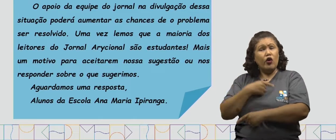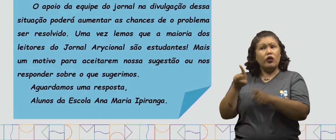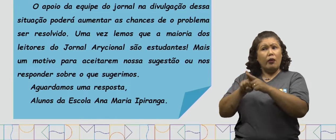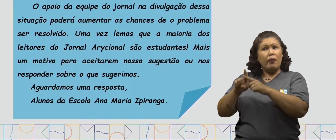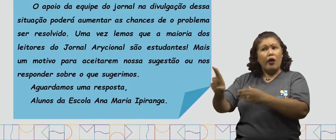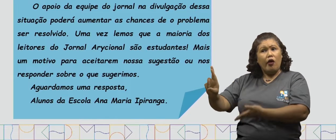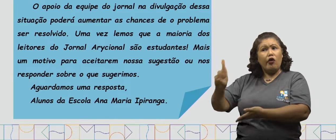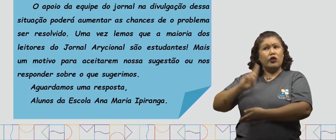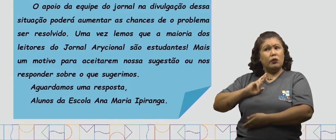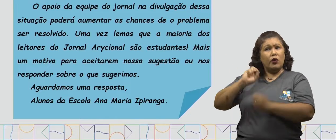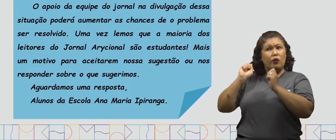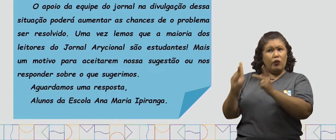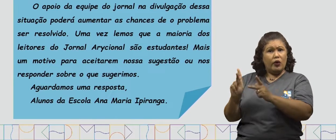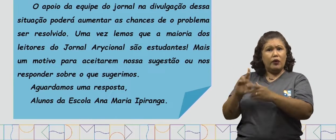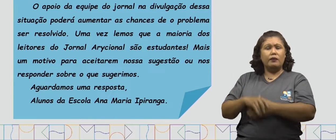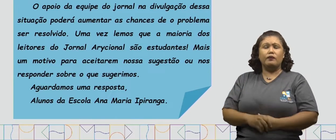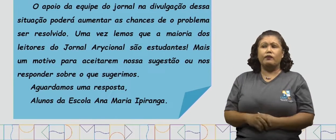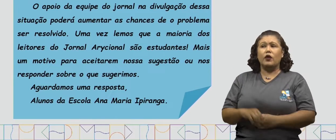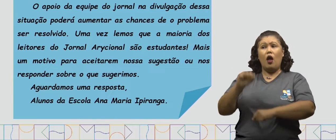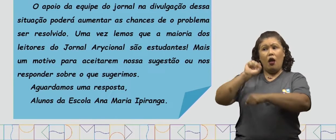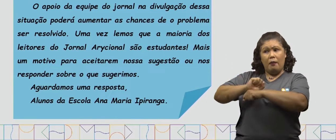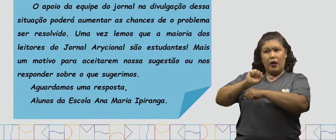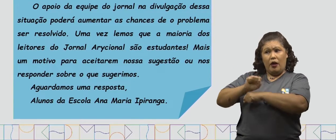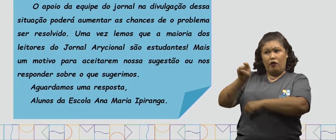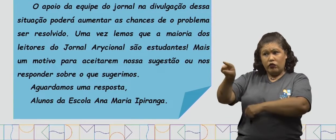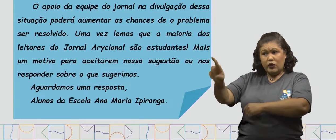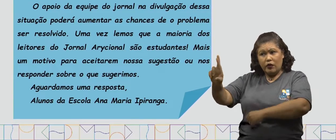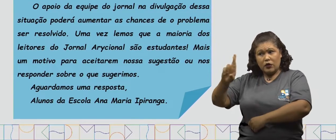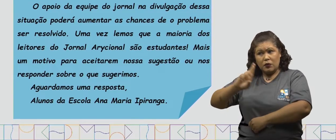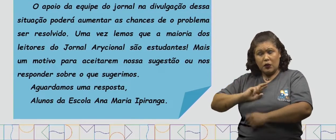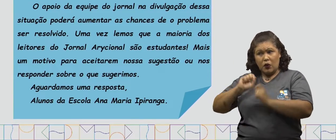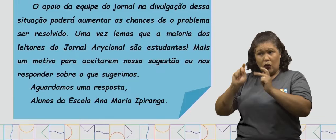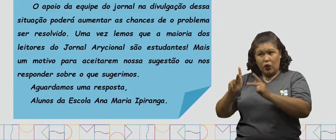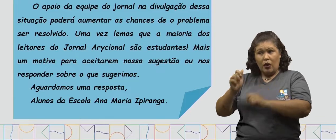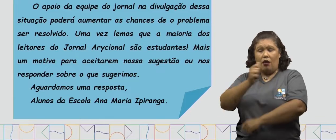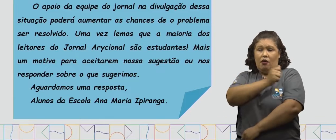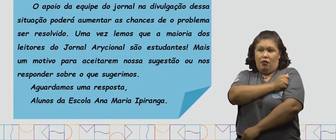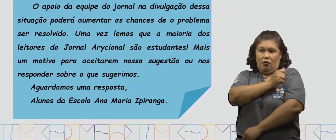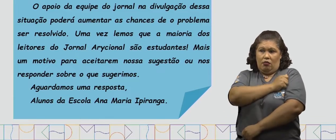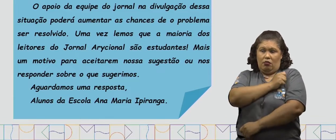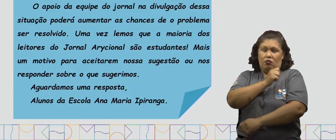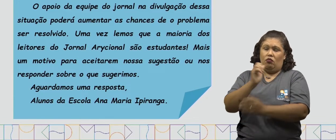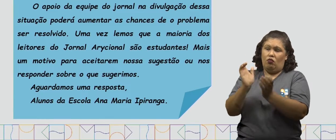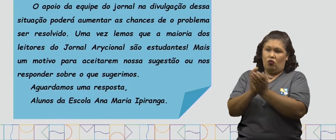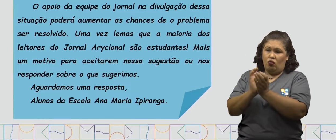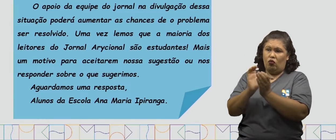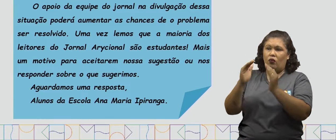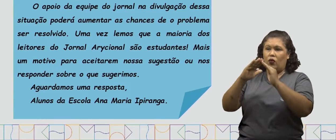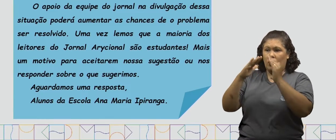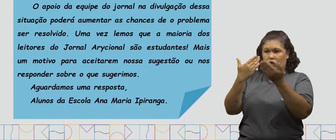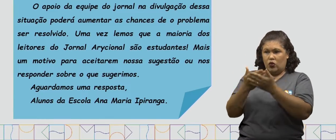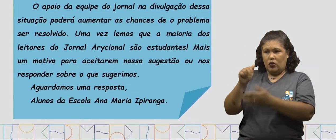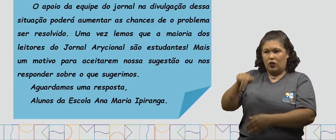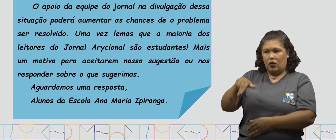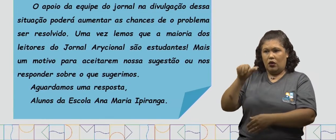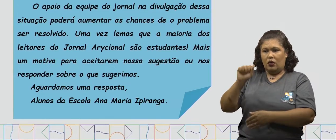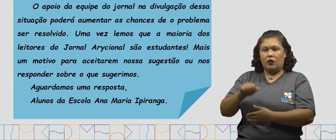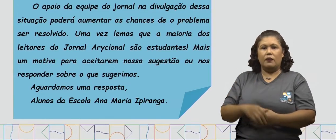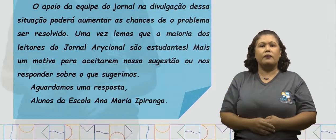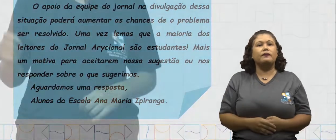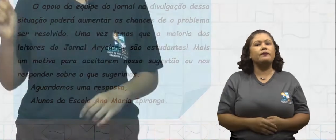ou nos responder sobre o que sugerimos. Aguardamos uma resposta. Alunos da escola Ana Maria